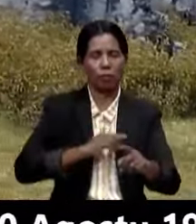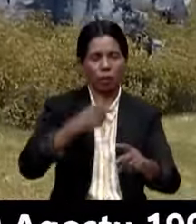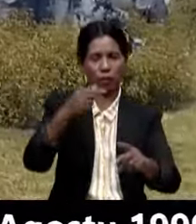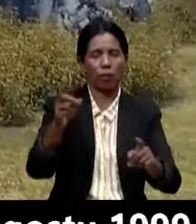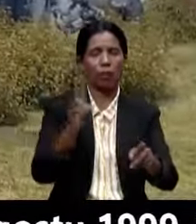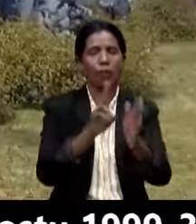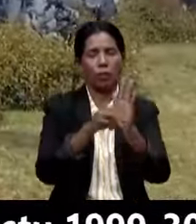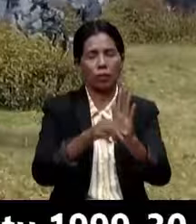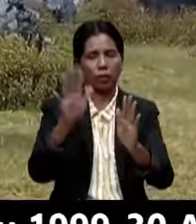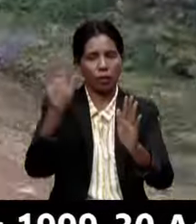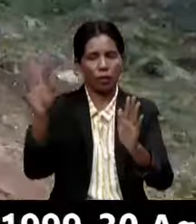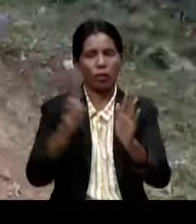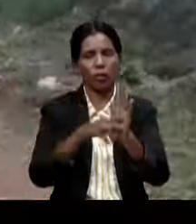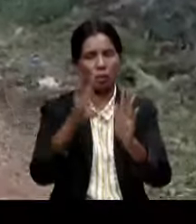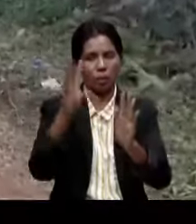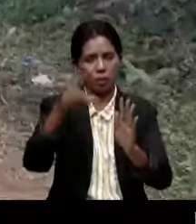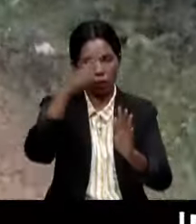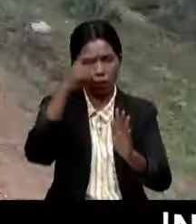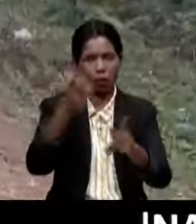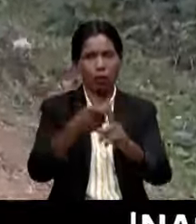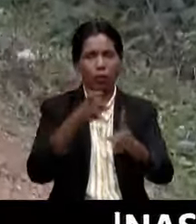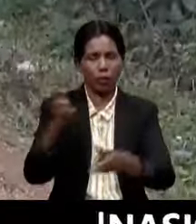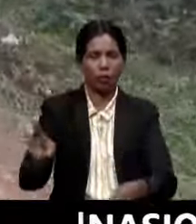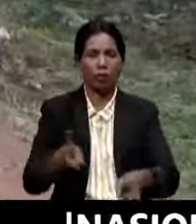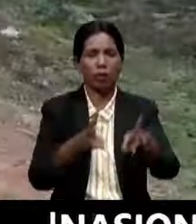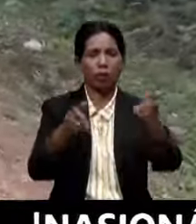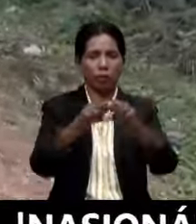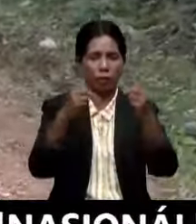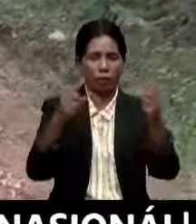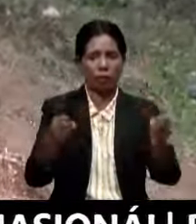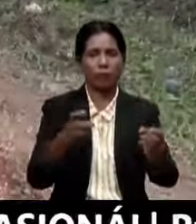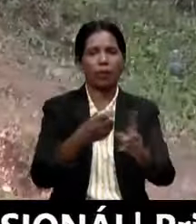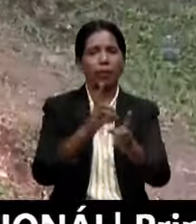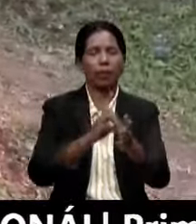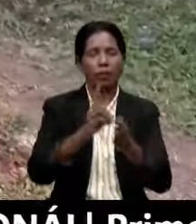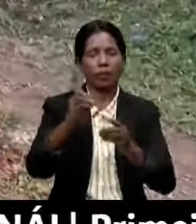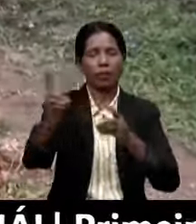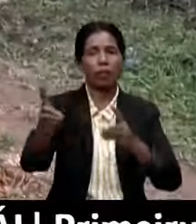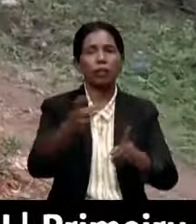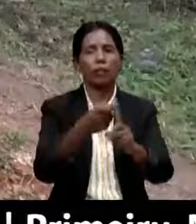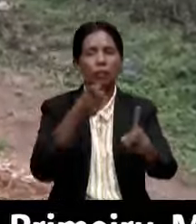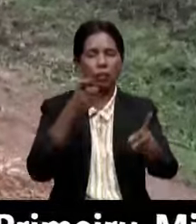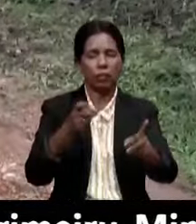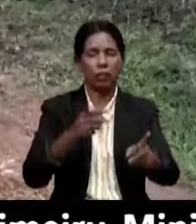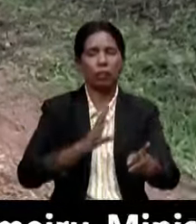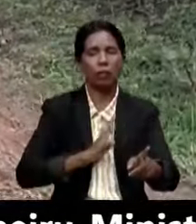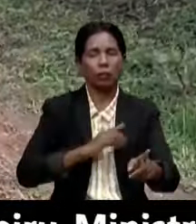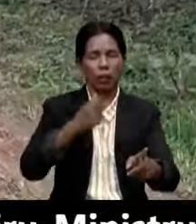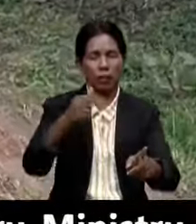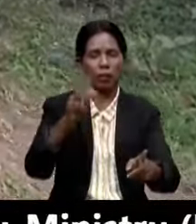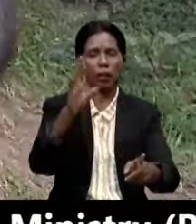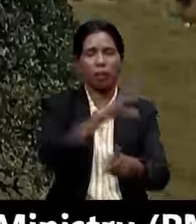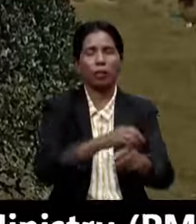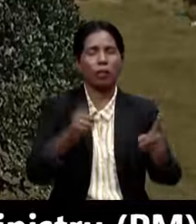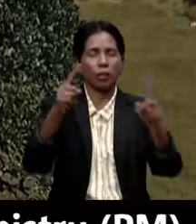to oras lima o oras nen tamba kauza husi estrada nebe a. Distansi husi bagia vila bato iha foho matibian tutu